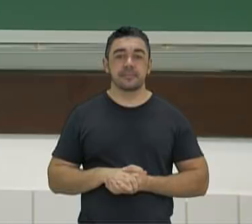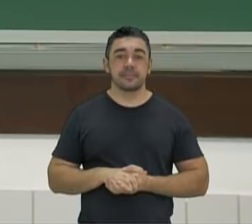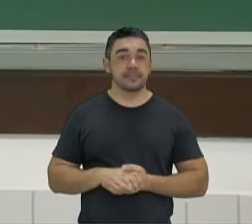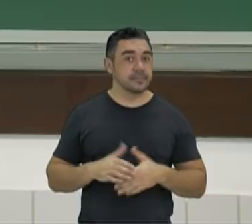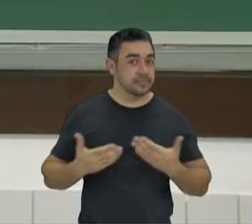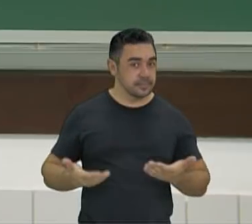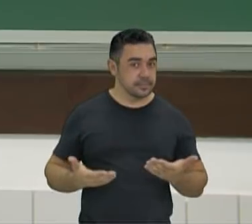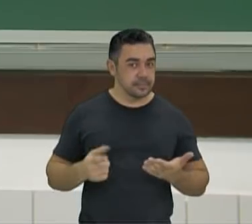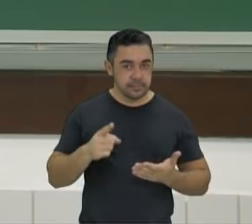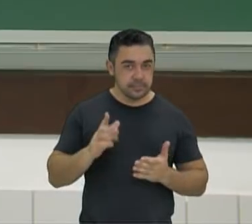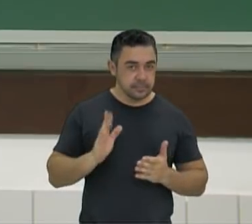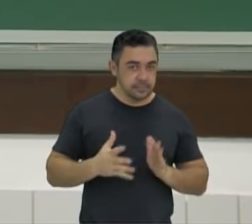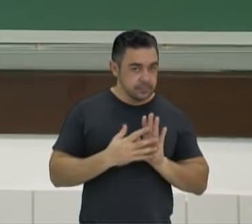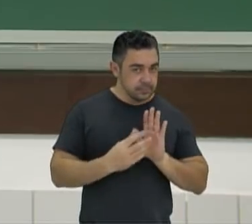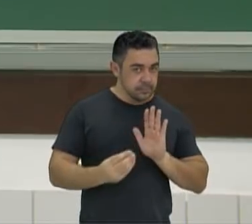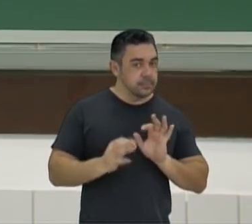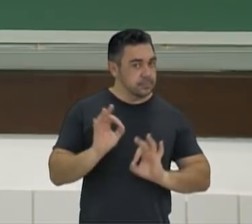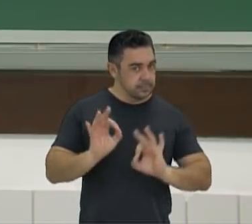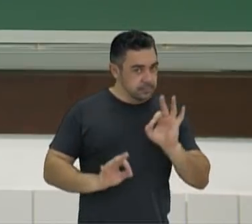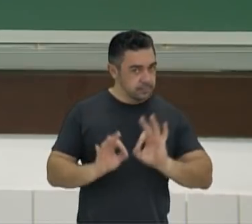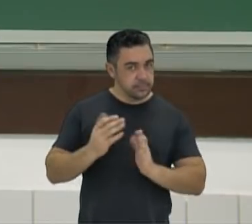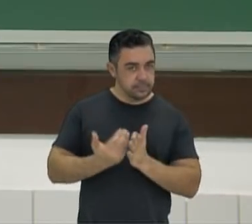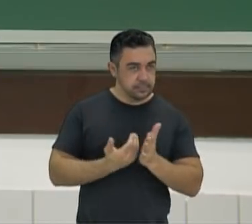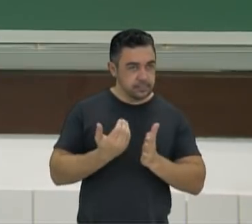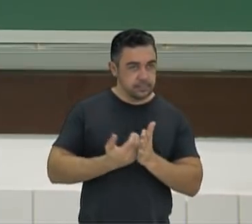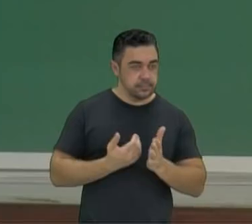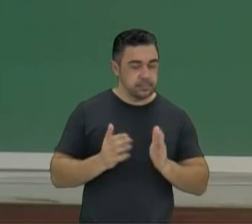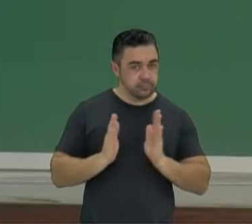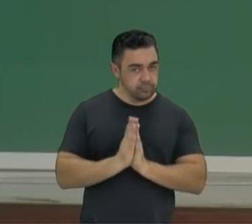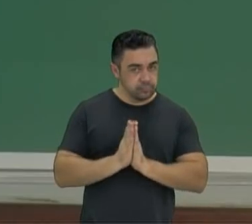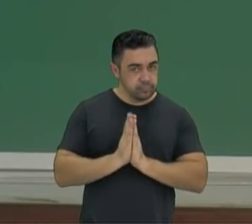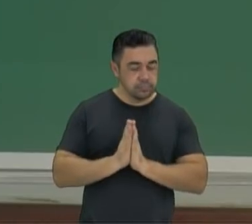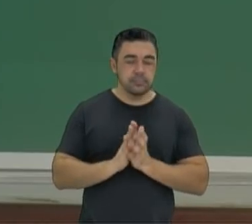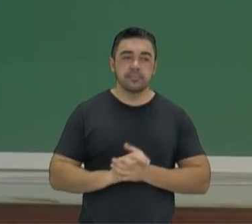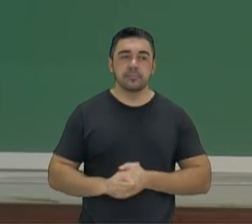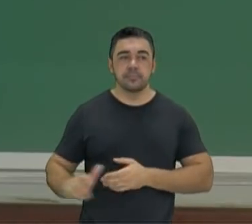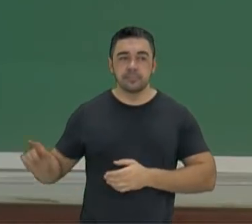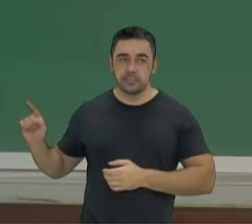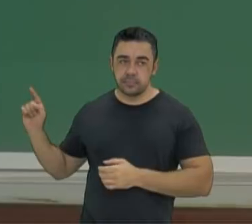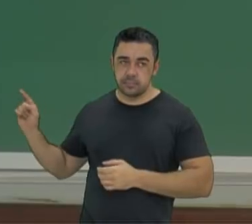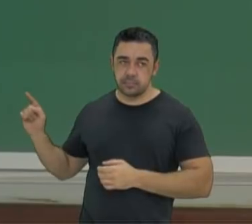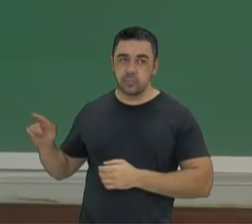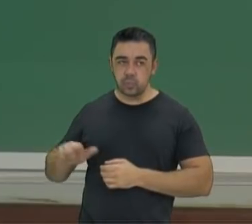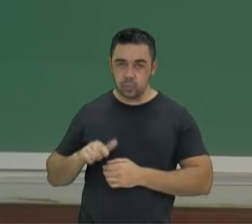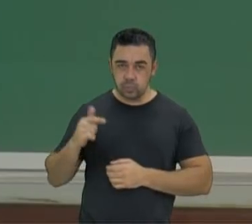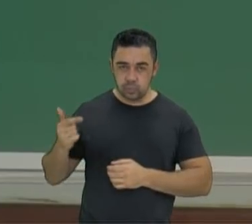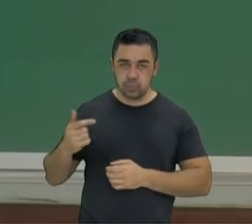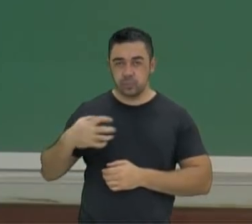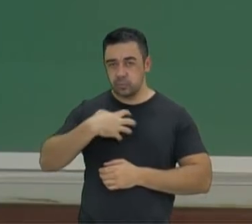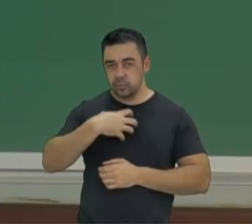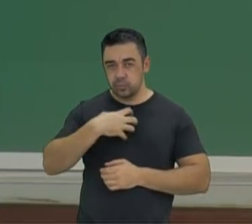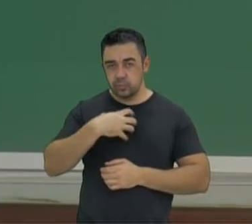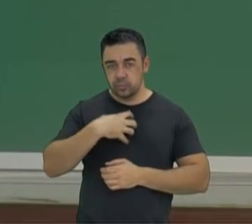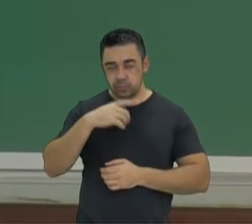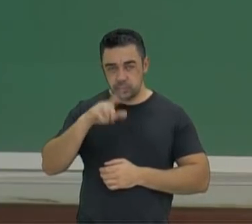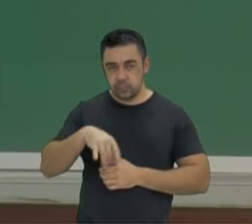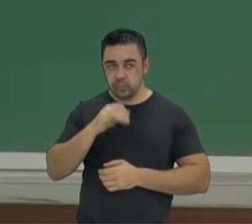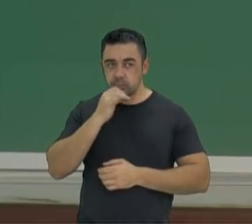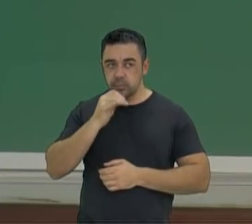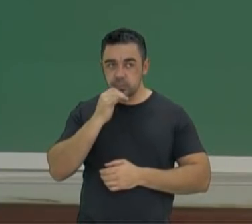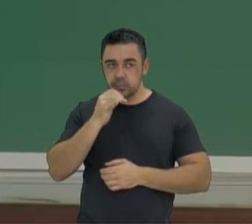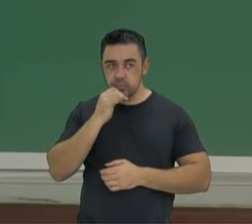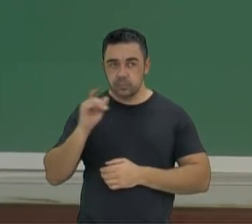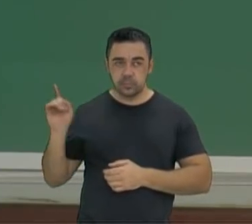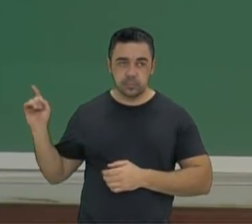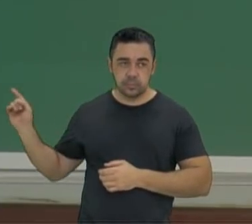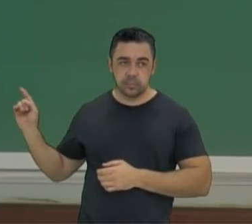E aí, copiaram? Bem organizado, por favor, esse caderno. Então, olha lá, aqui tem um outro exemplo, né? Então,